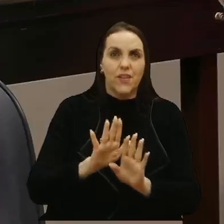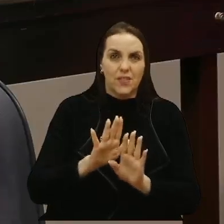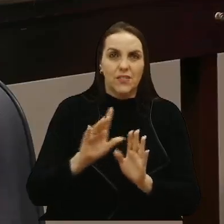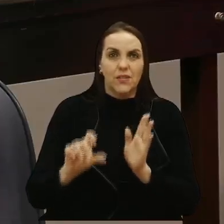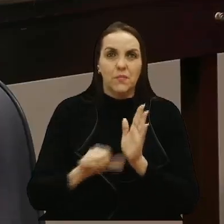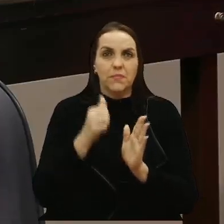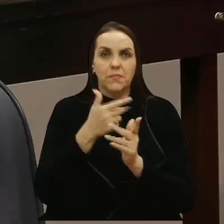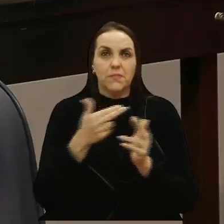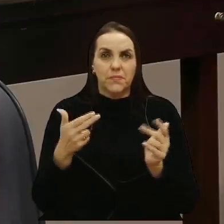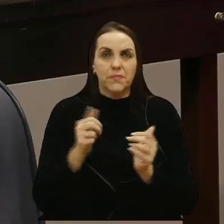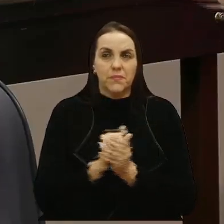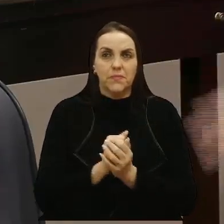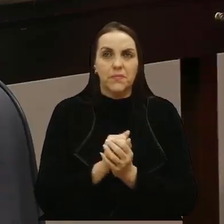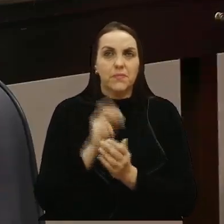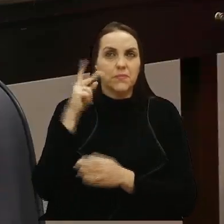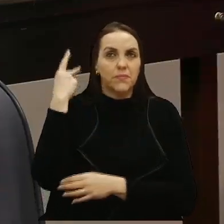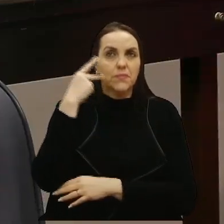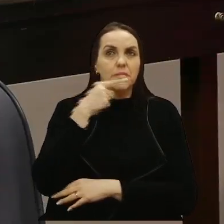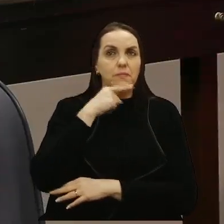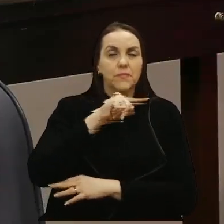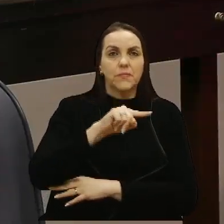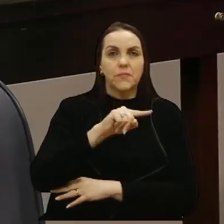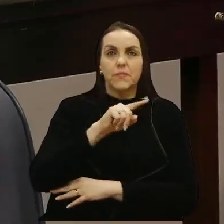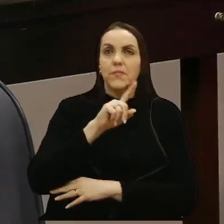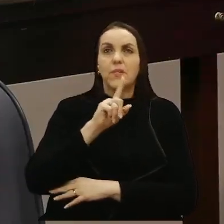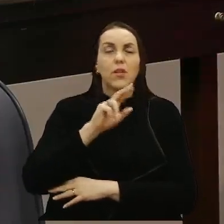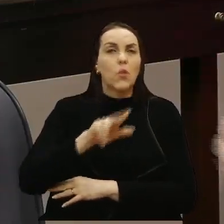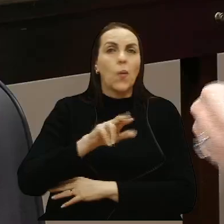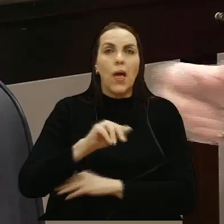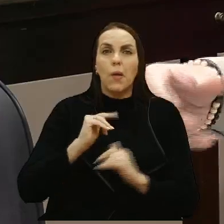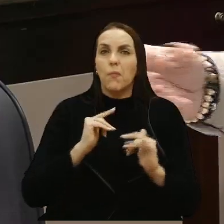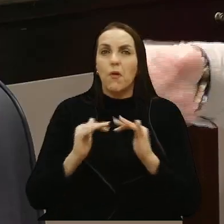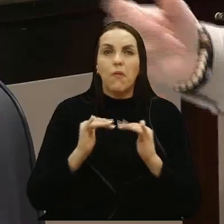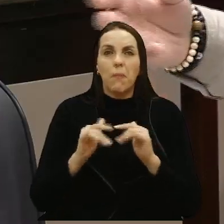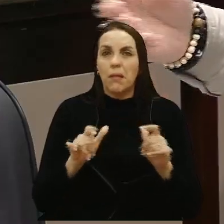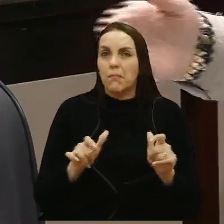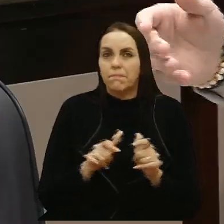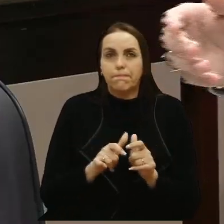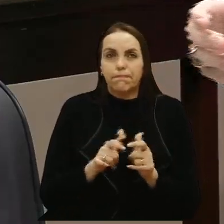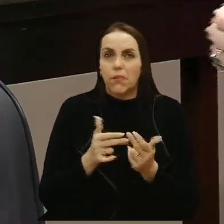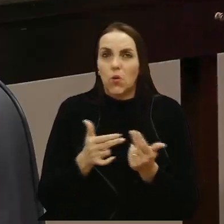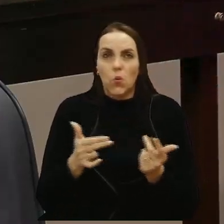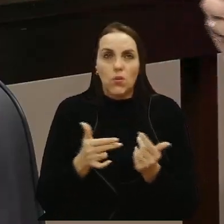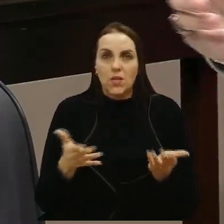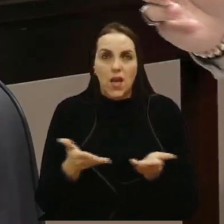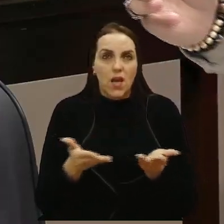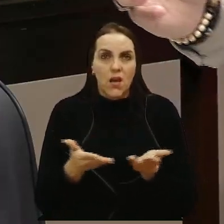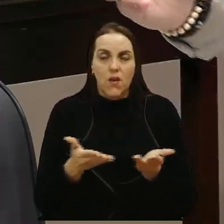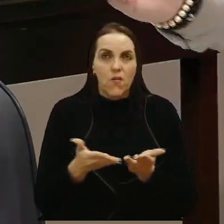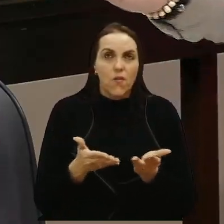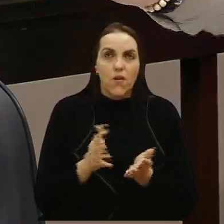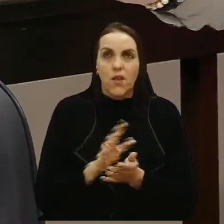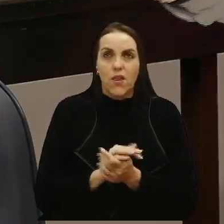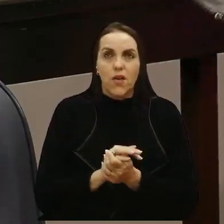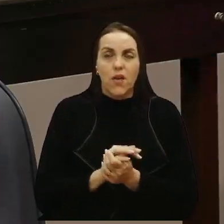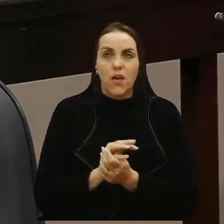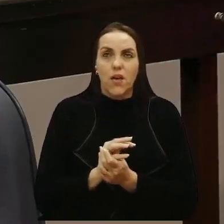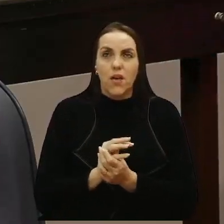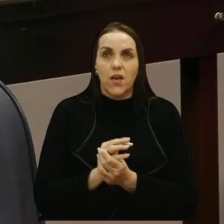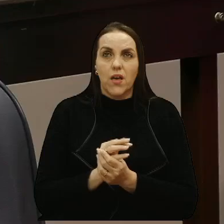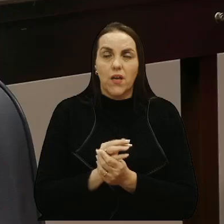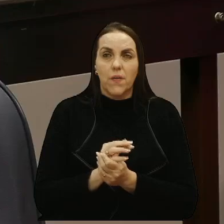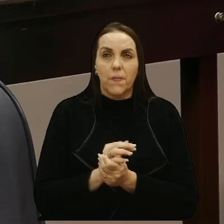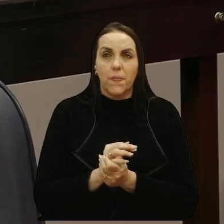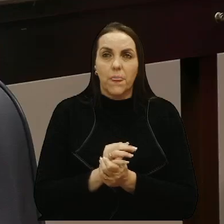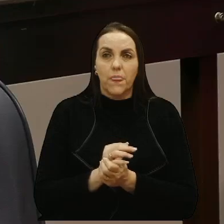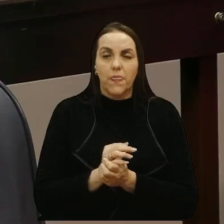coisa, vereador Caleb, não é movimentozinho ou coisinha, ou agora a coisa